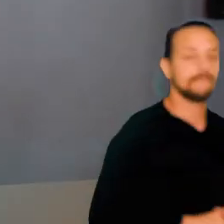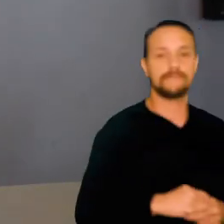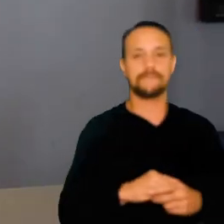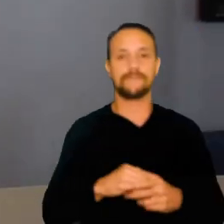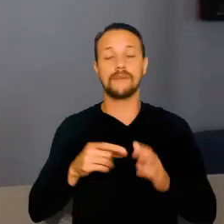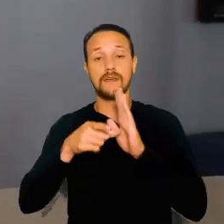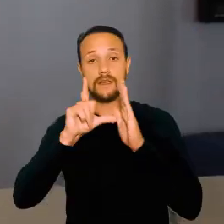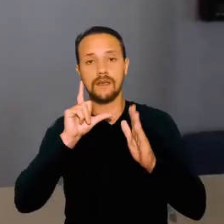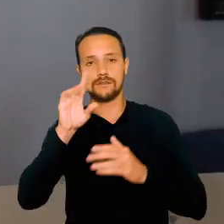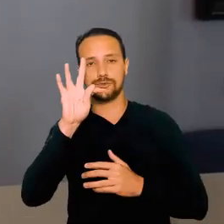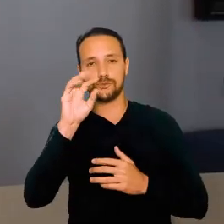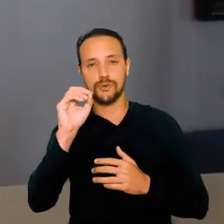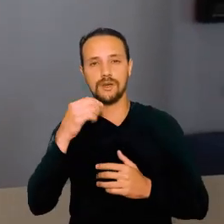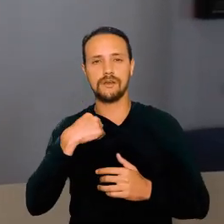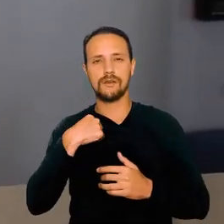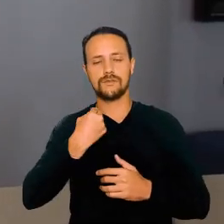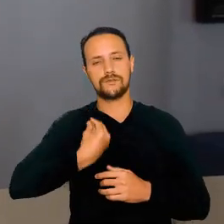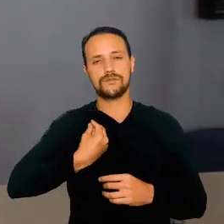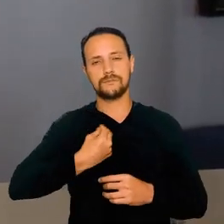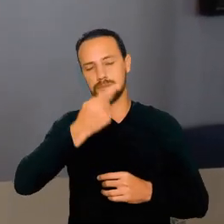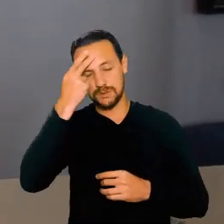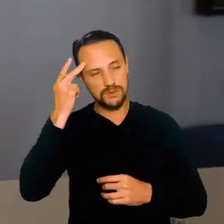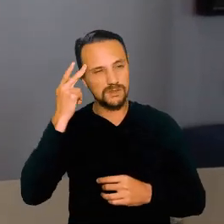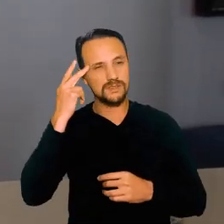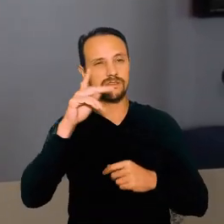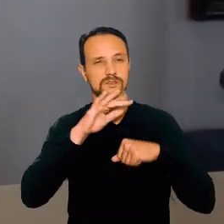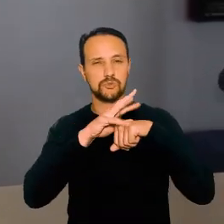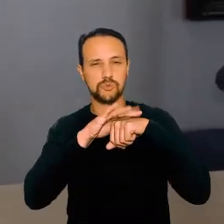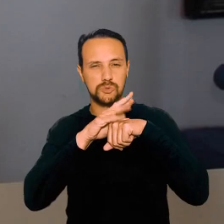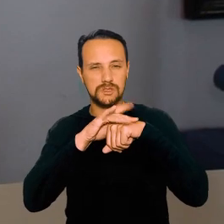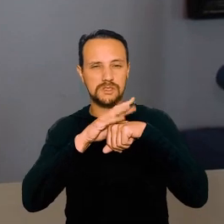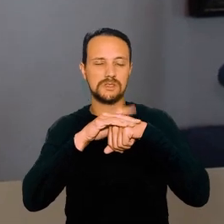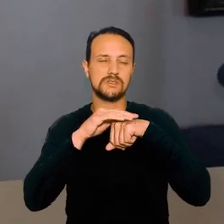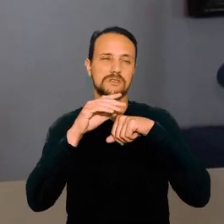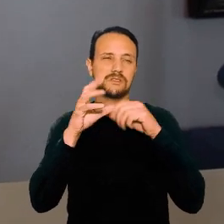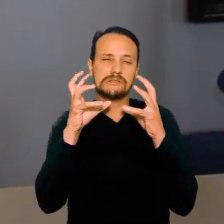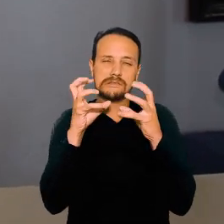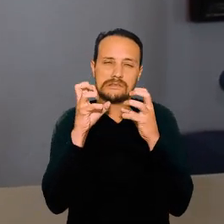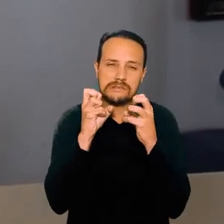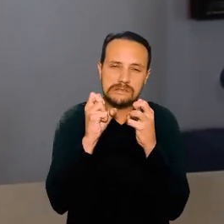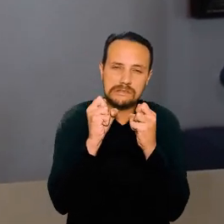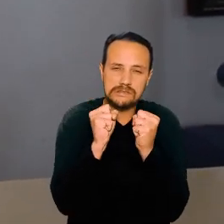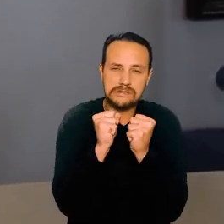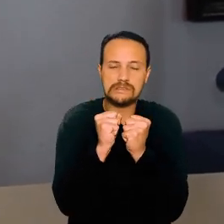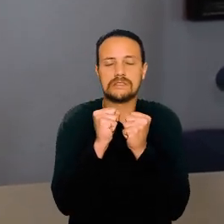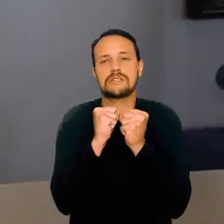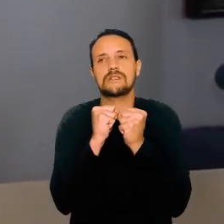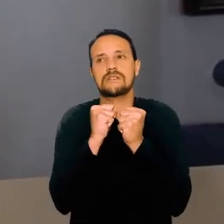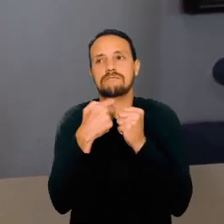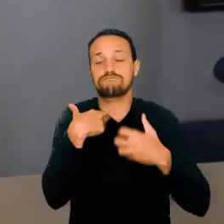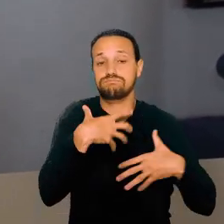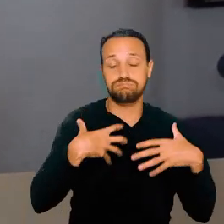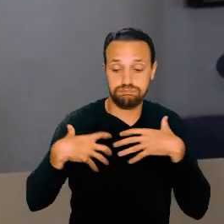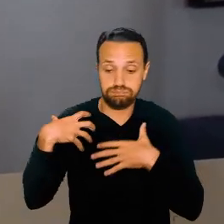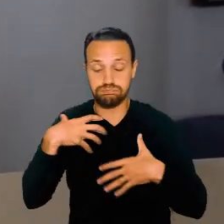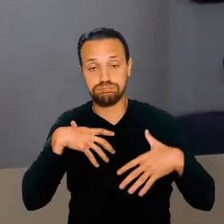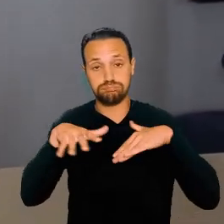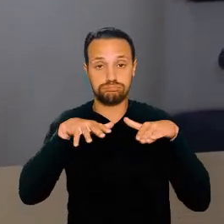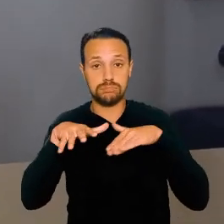um treino para que o paciente reaprenda ou faça essa atividade de uma forma diferente. Além dos